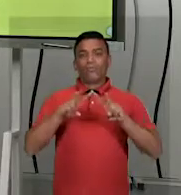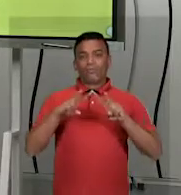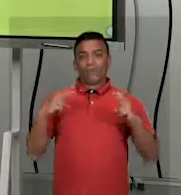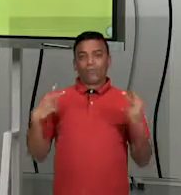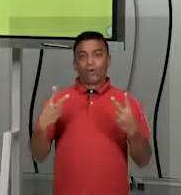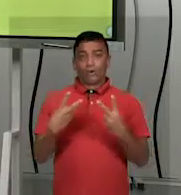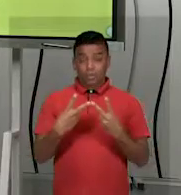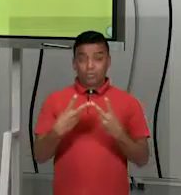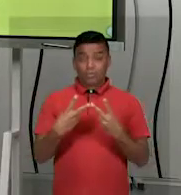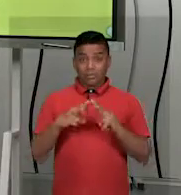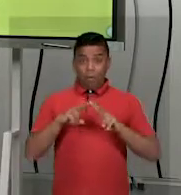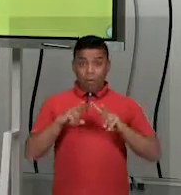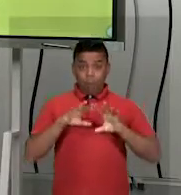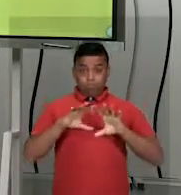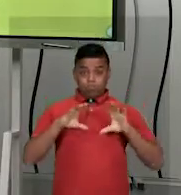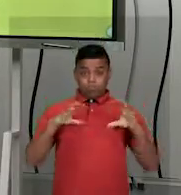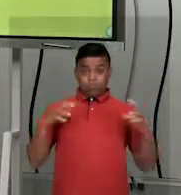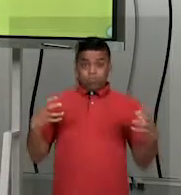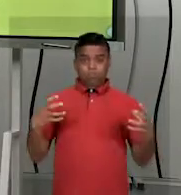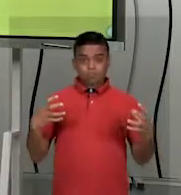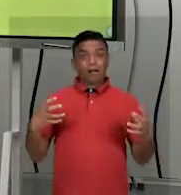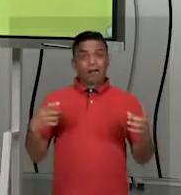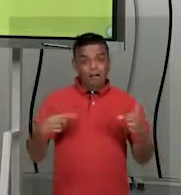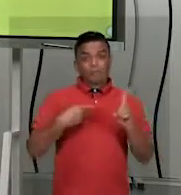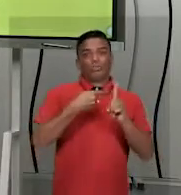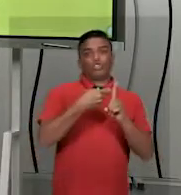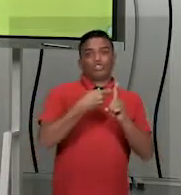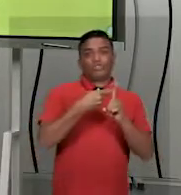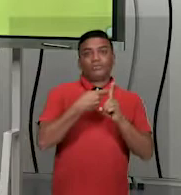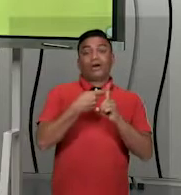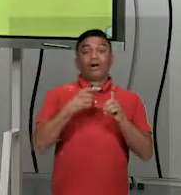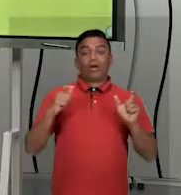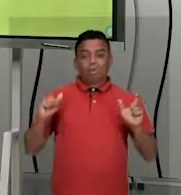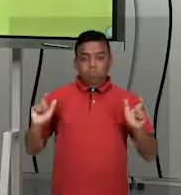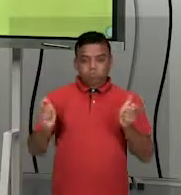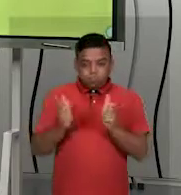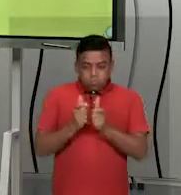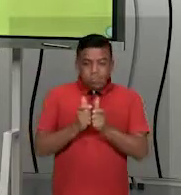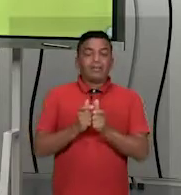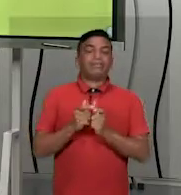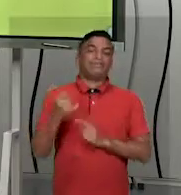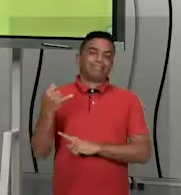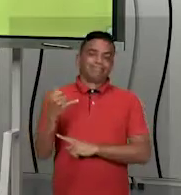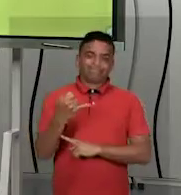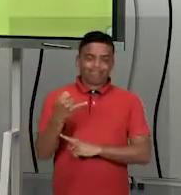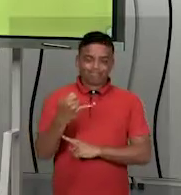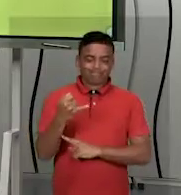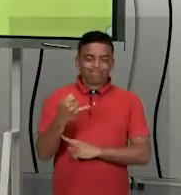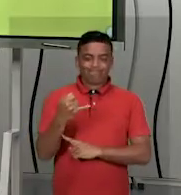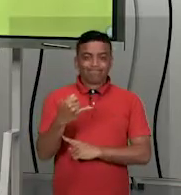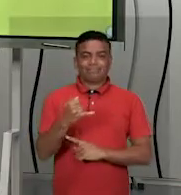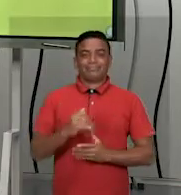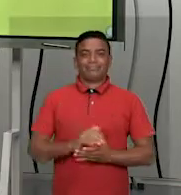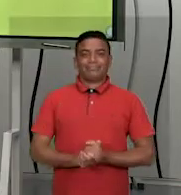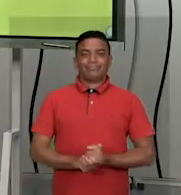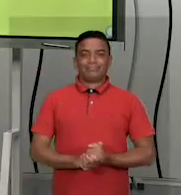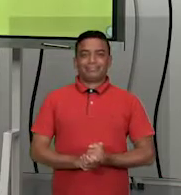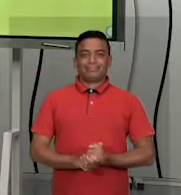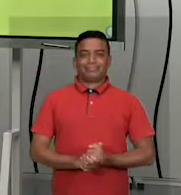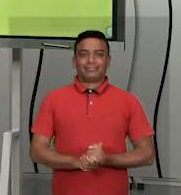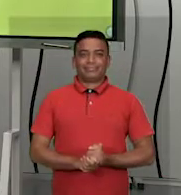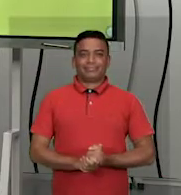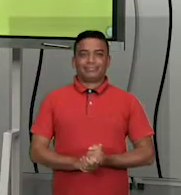uma expansão, teremos um trabalho positivo e na compressão, nós teremos um trabalho